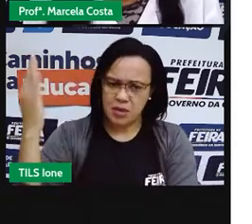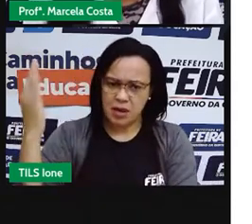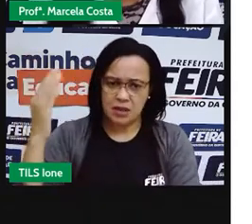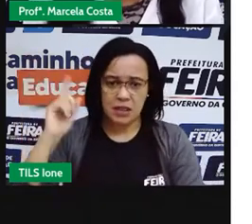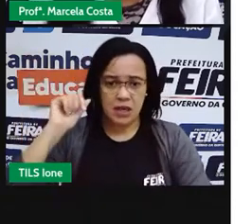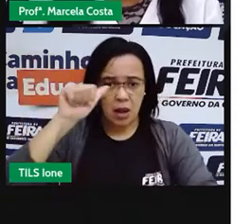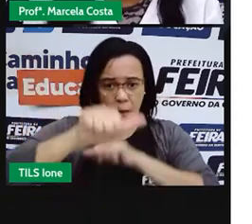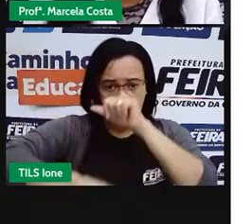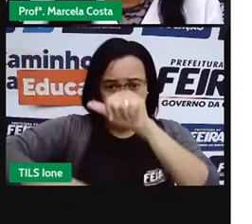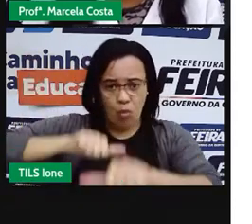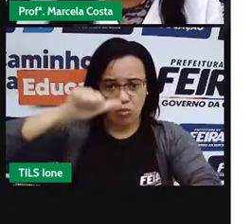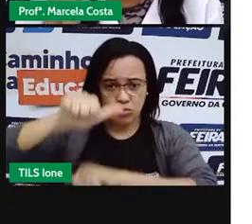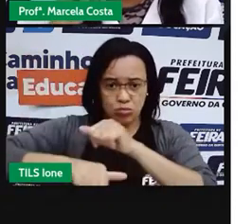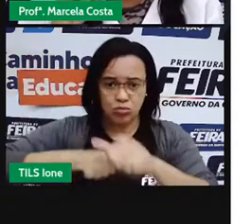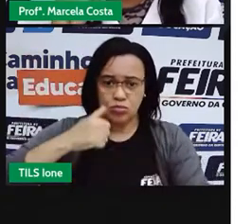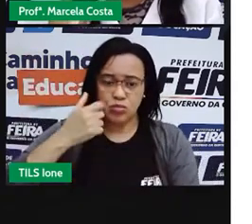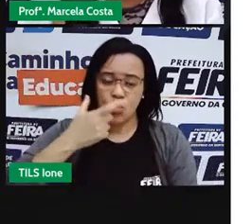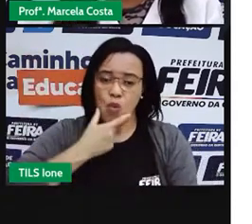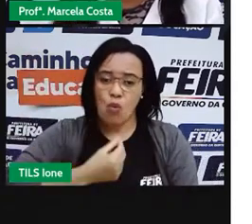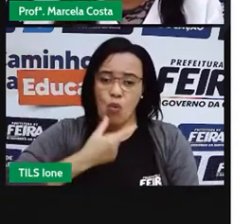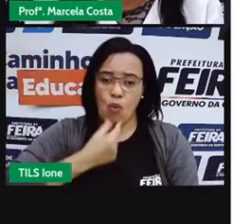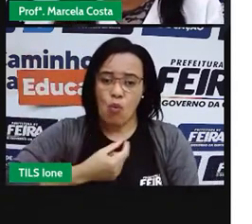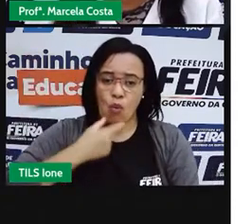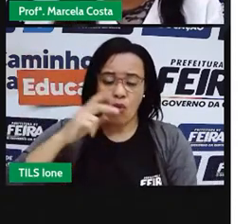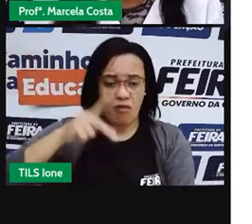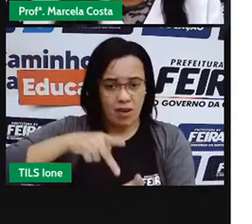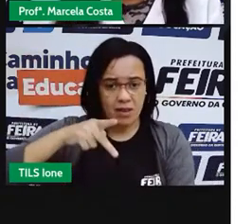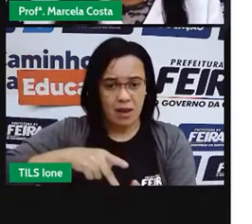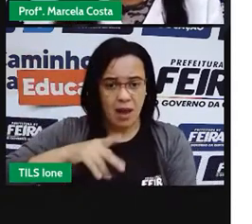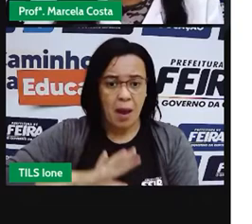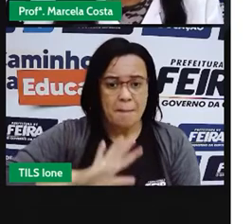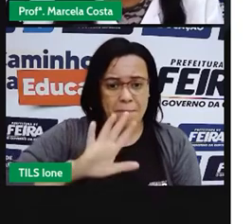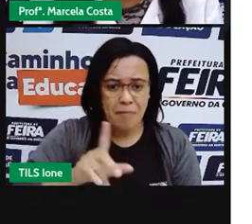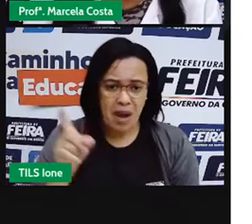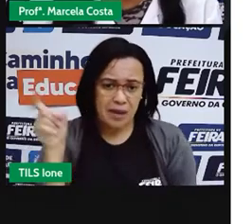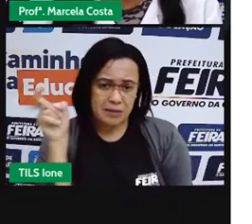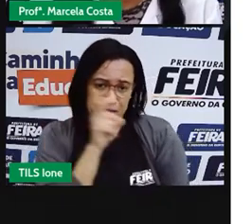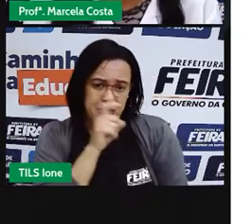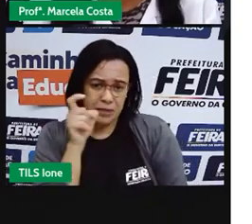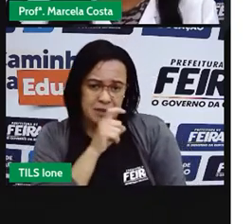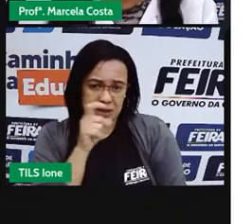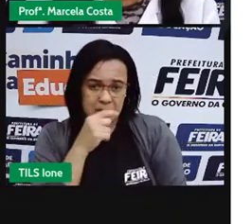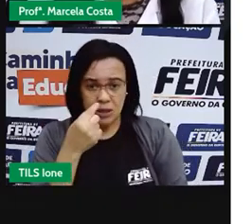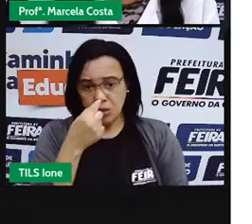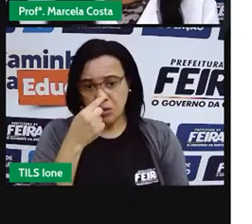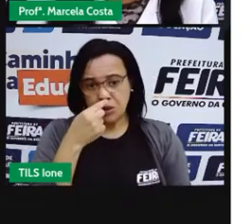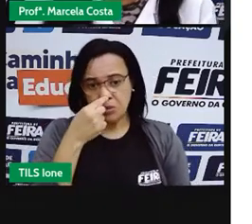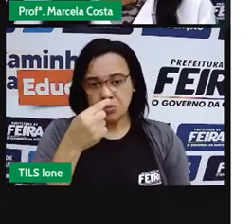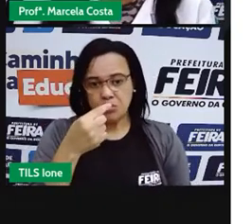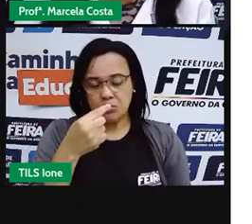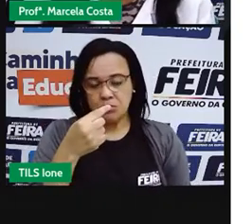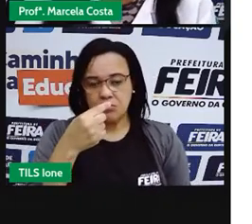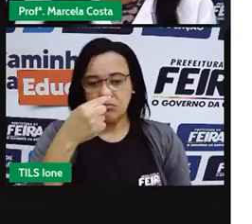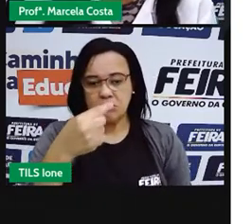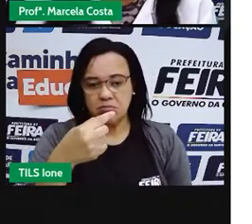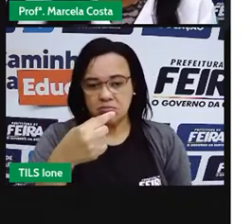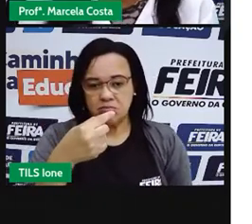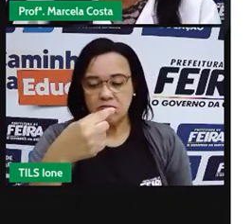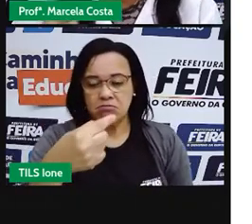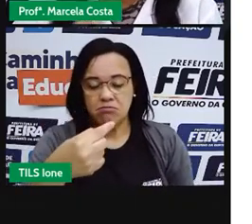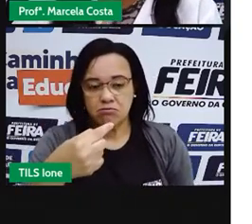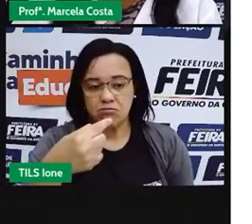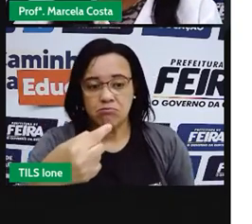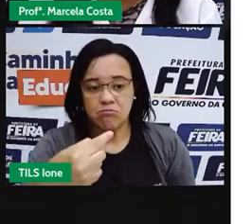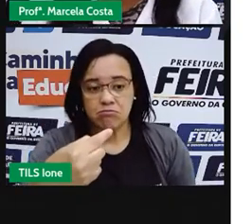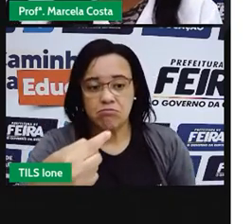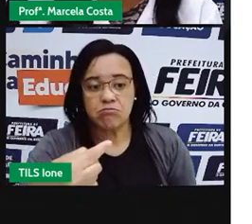um menino, mas quando ele mentia, o seu nariz crescia. E aí, ao longo da história, a gente vai aprender que é